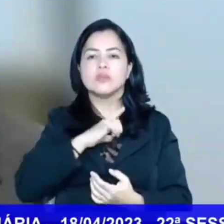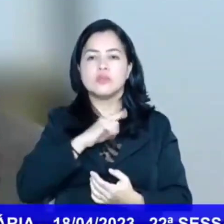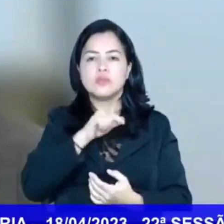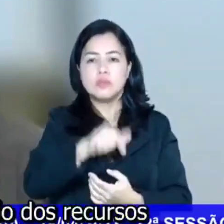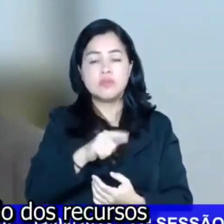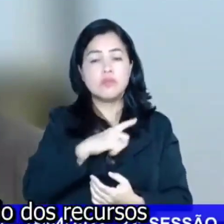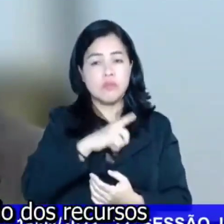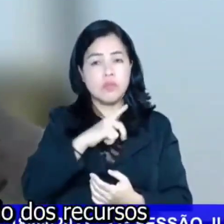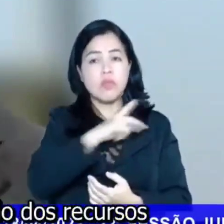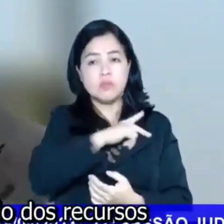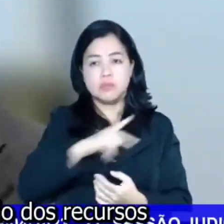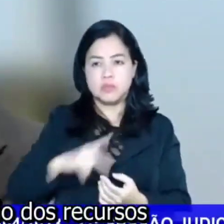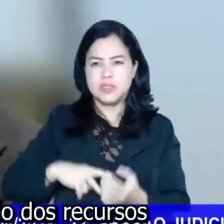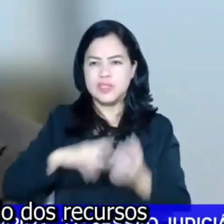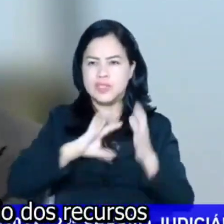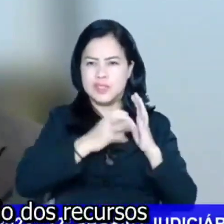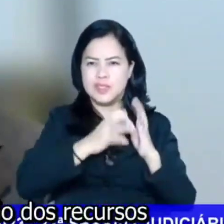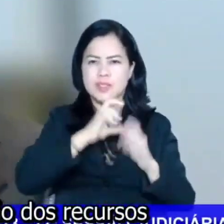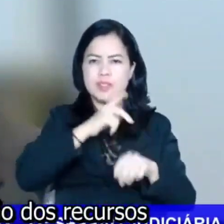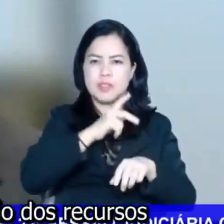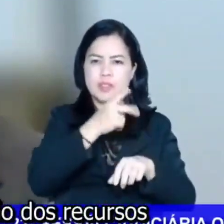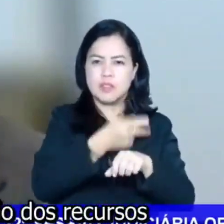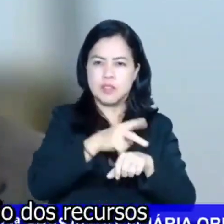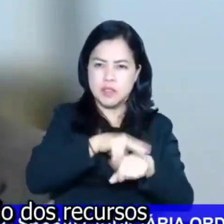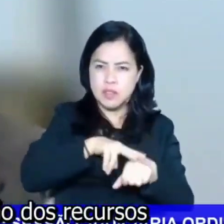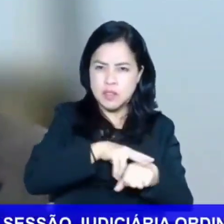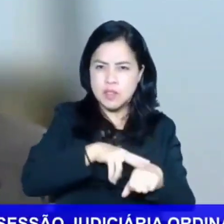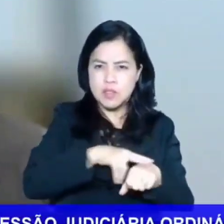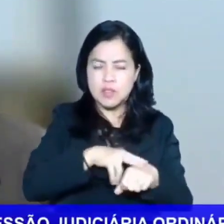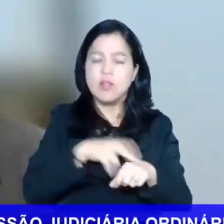Verde, no tocante à distribuição dos recursos. A